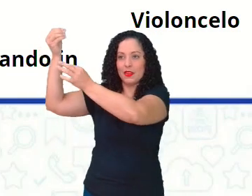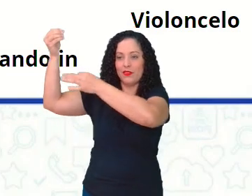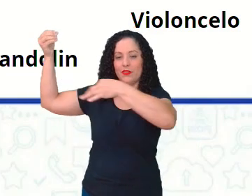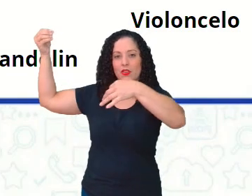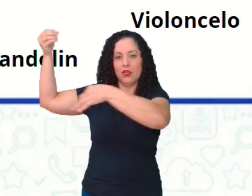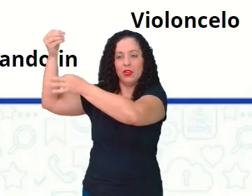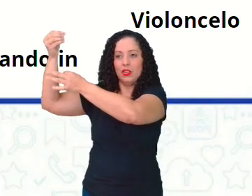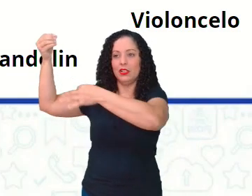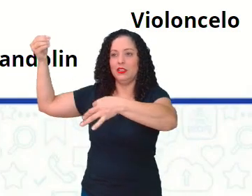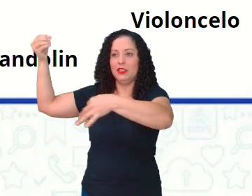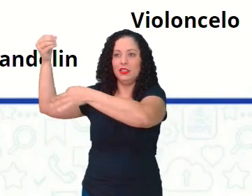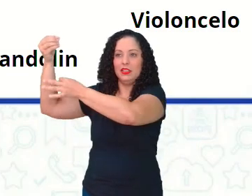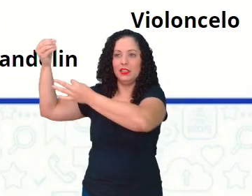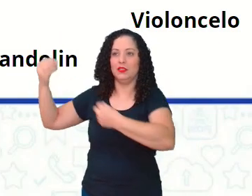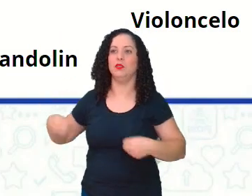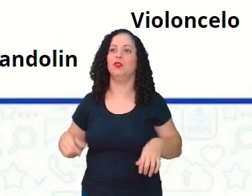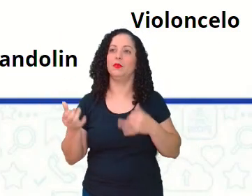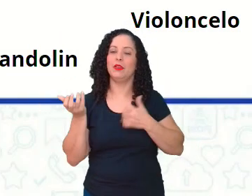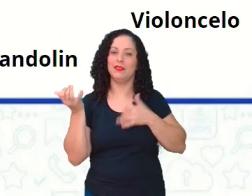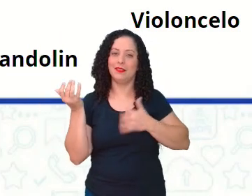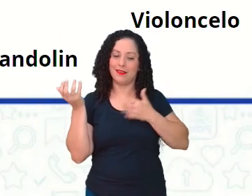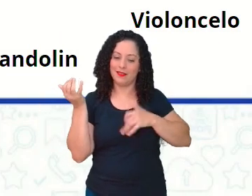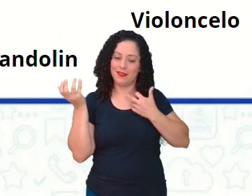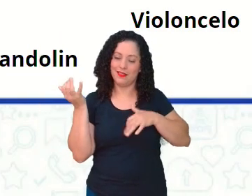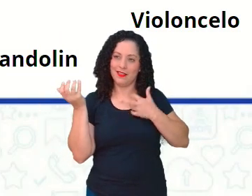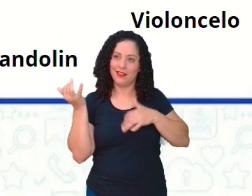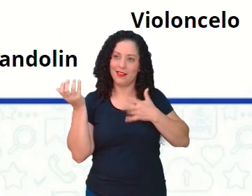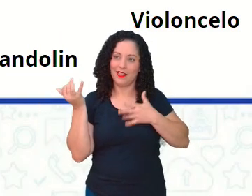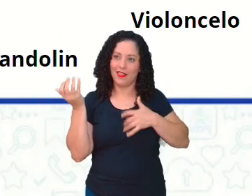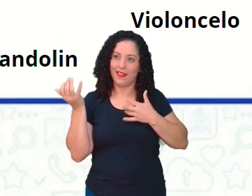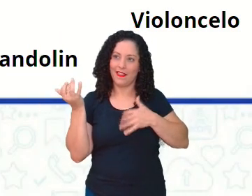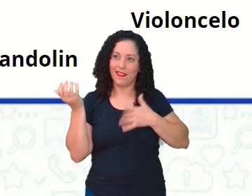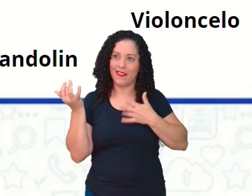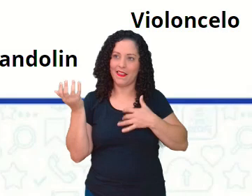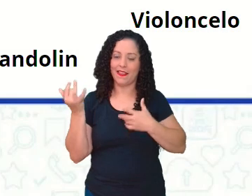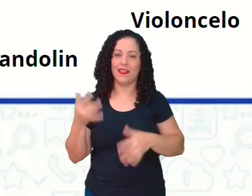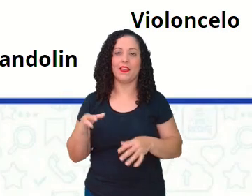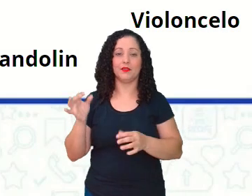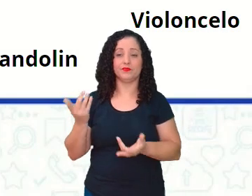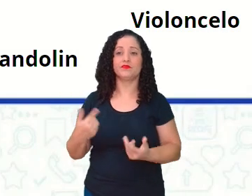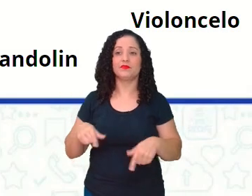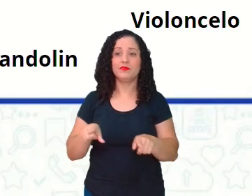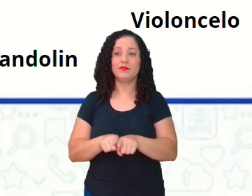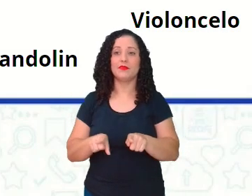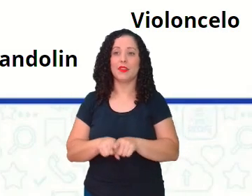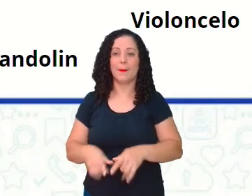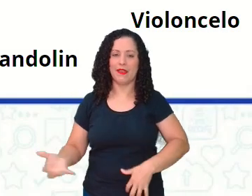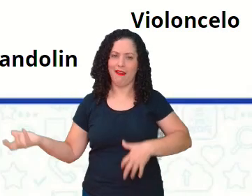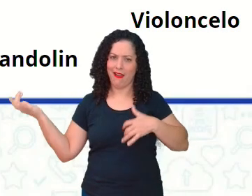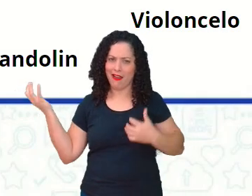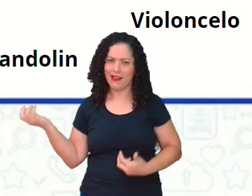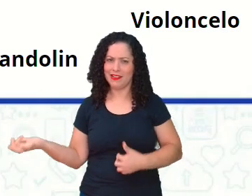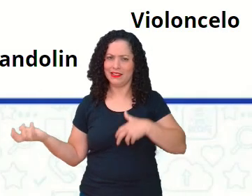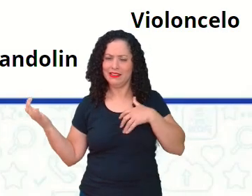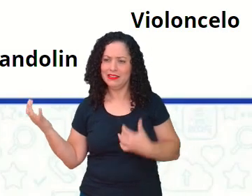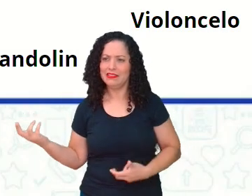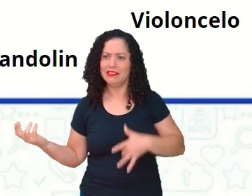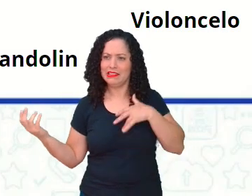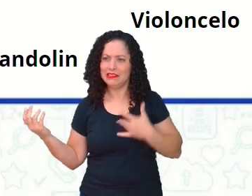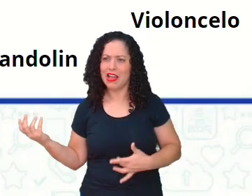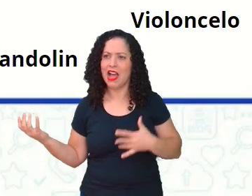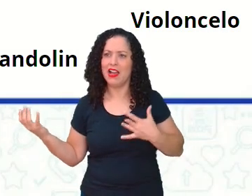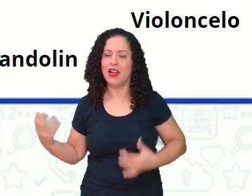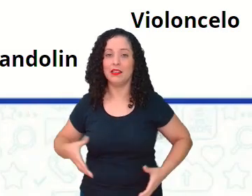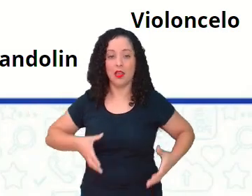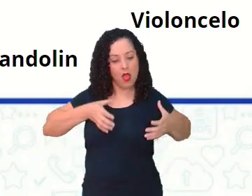ukulele, né, o violoncelo, o bandolim, a viola caipira, o alaúde, a balalaica, que é um instrumento de corda lá